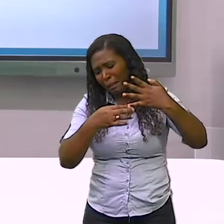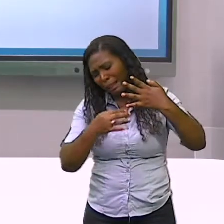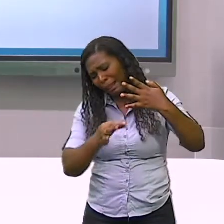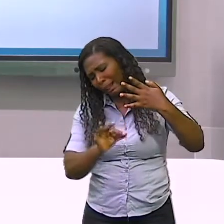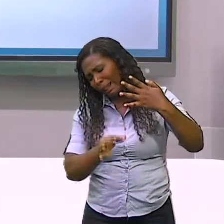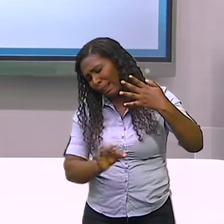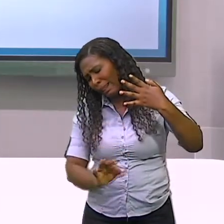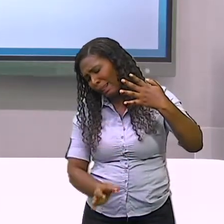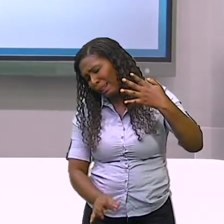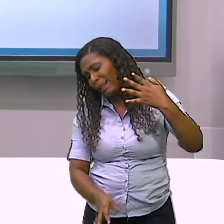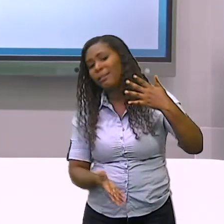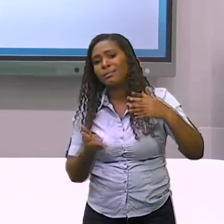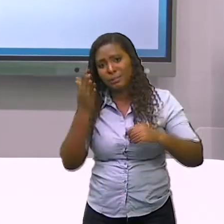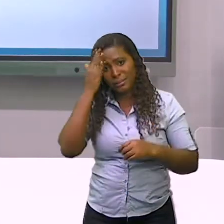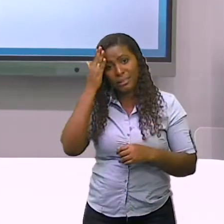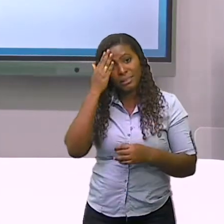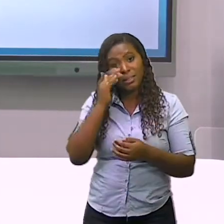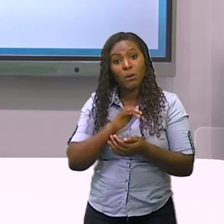essa função